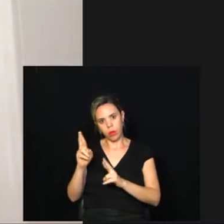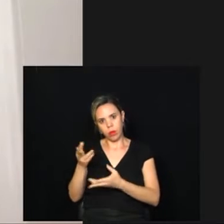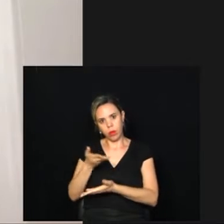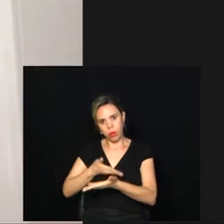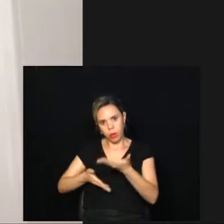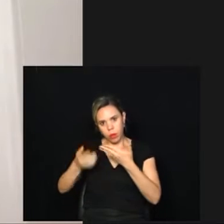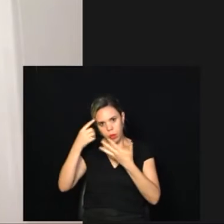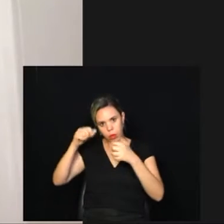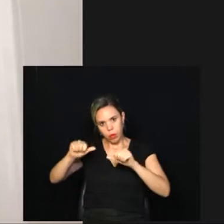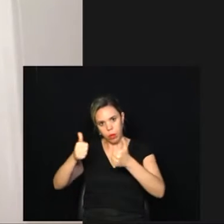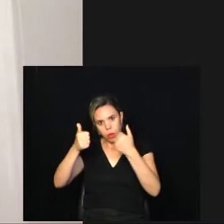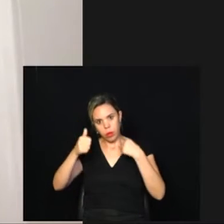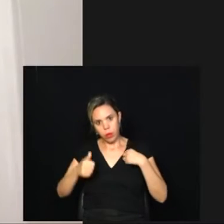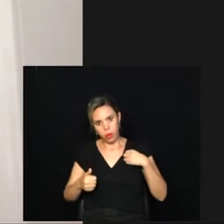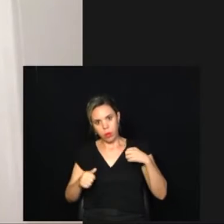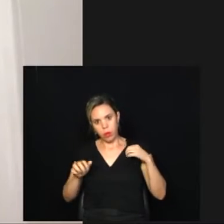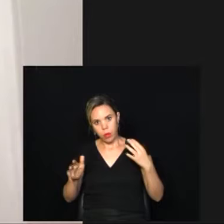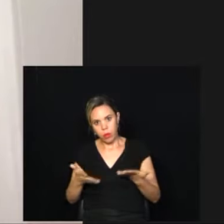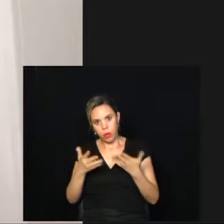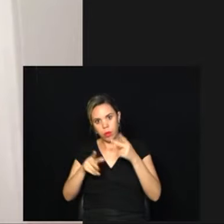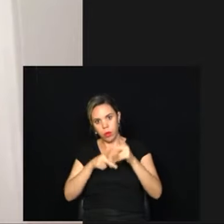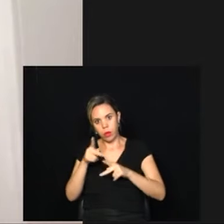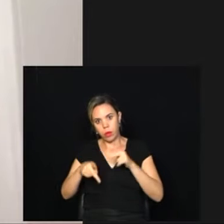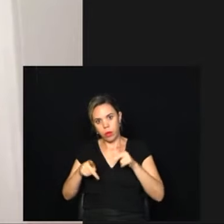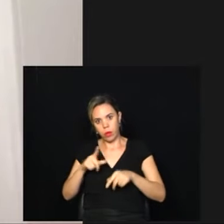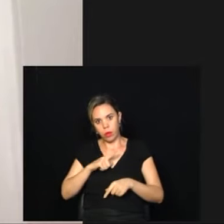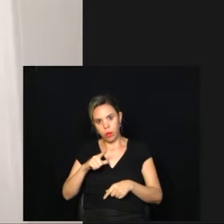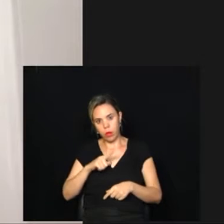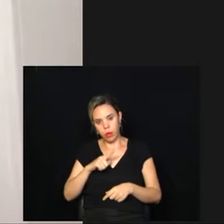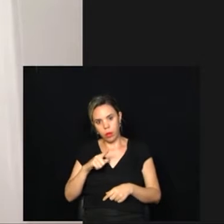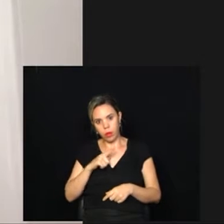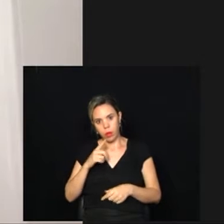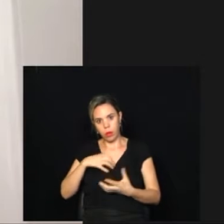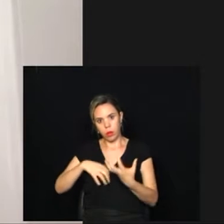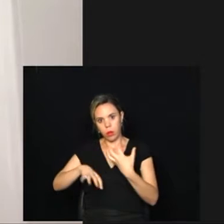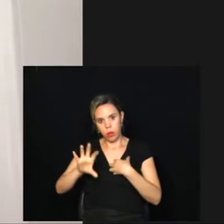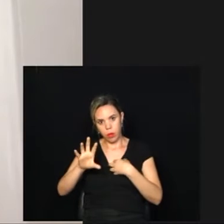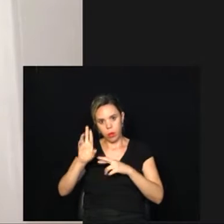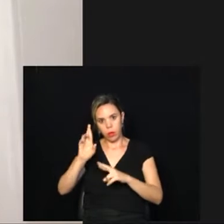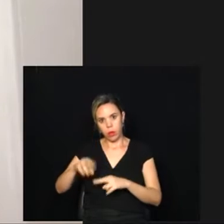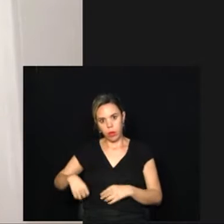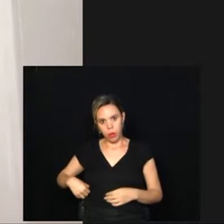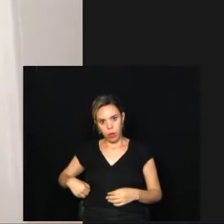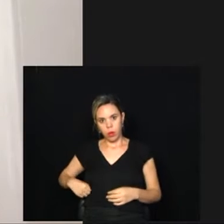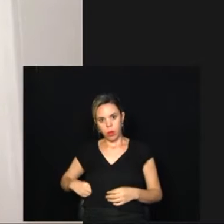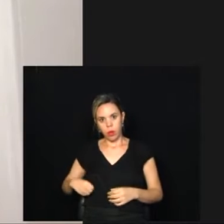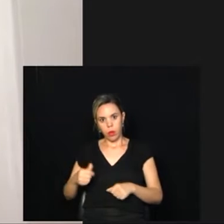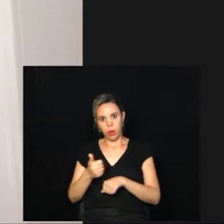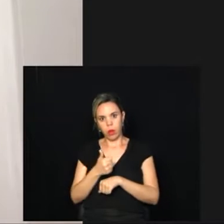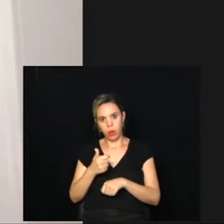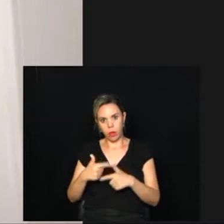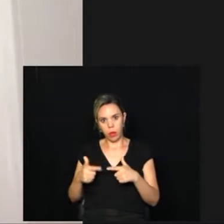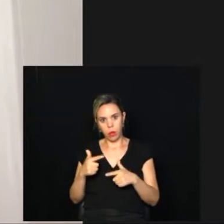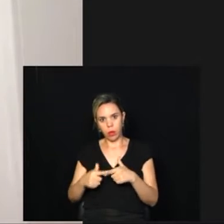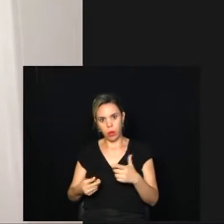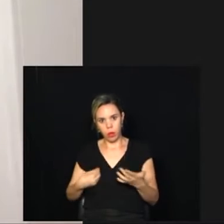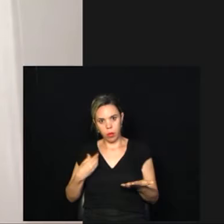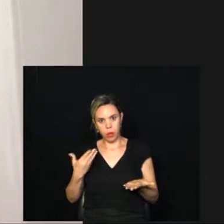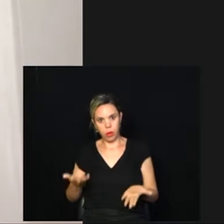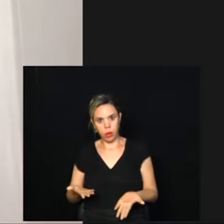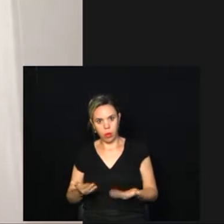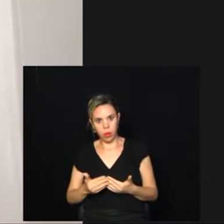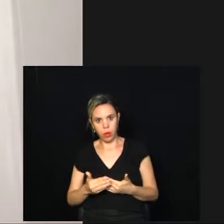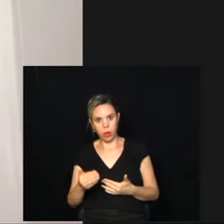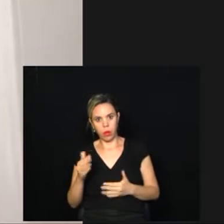compartilhar pensamento positivo, incentivar as pessoas a terem um olhar de esperança para os problemas que estavam vivendo. E a